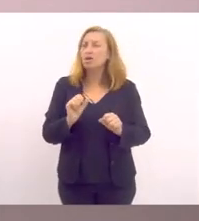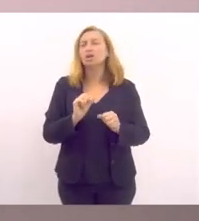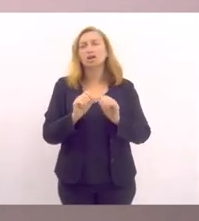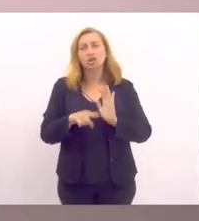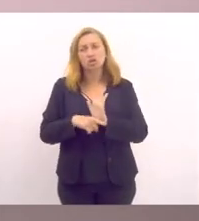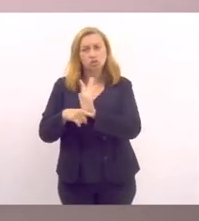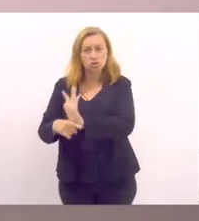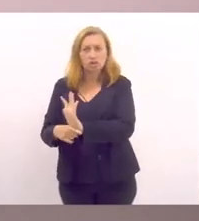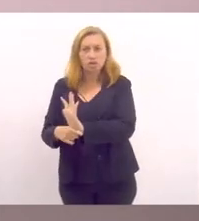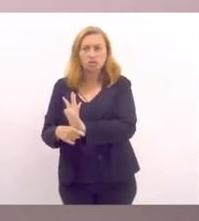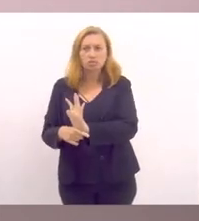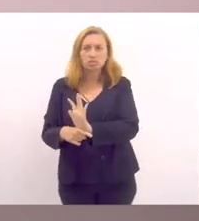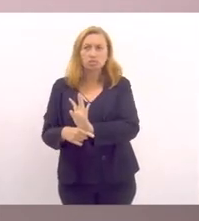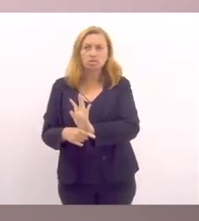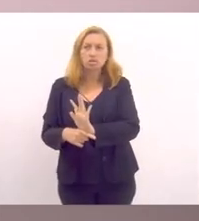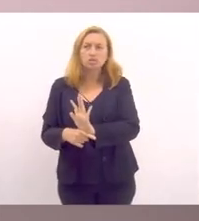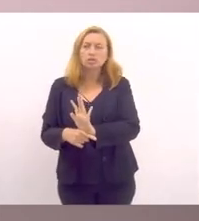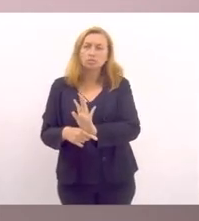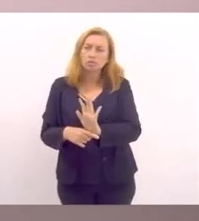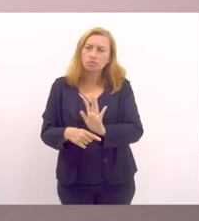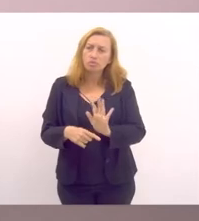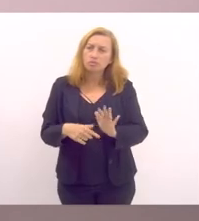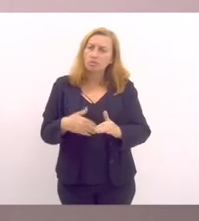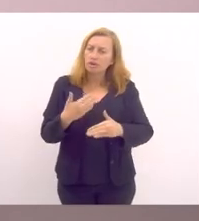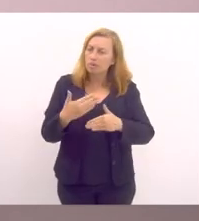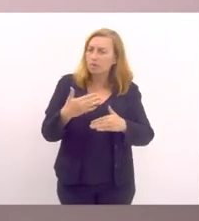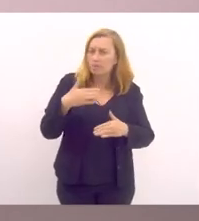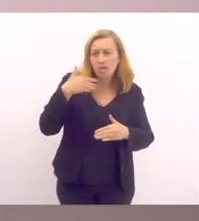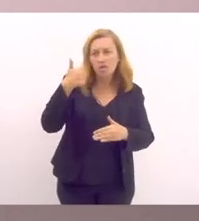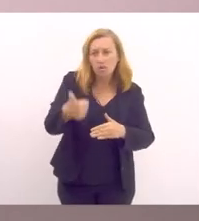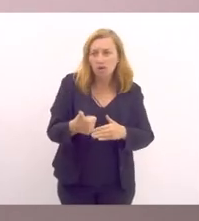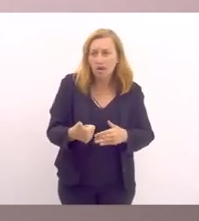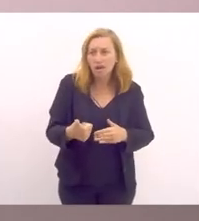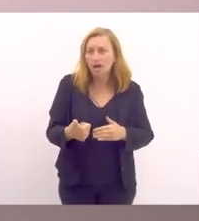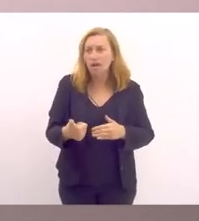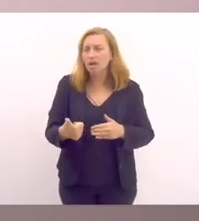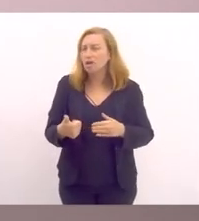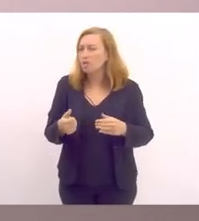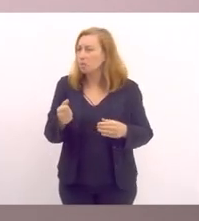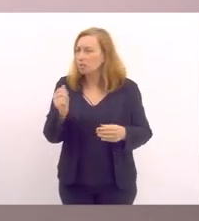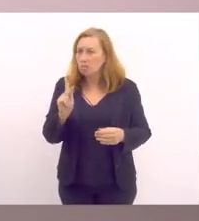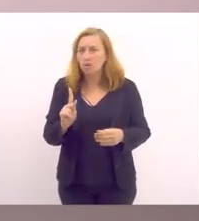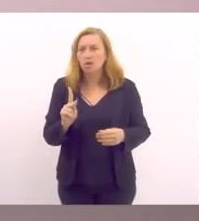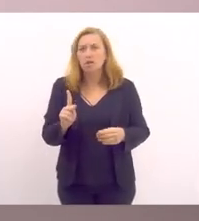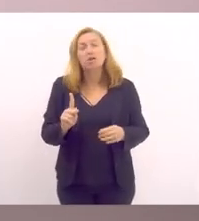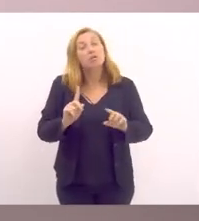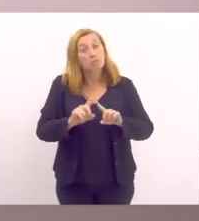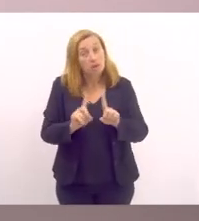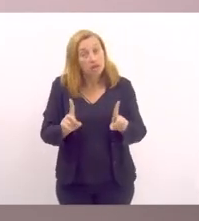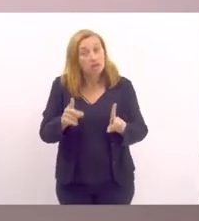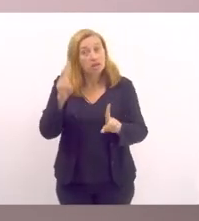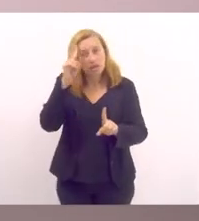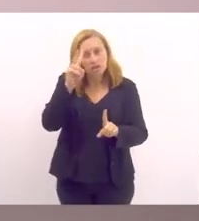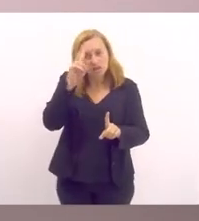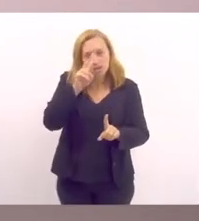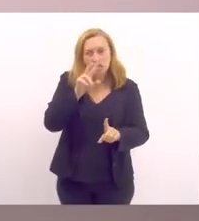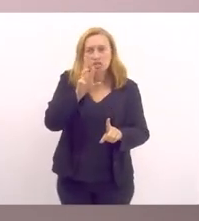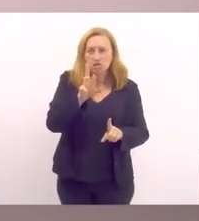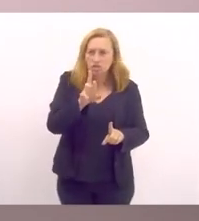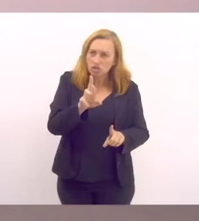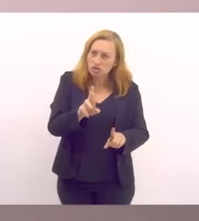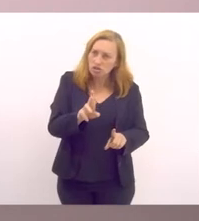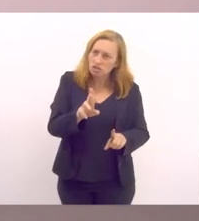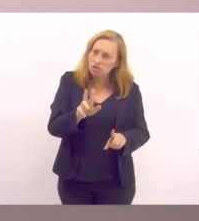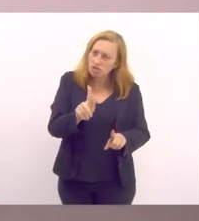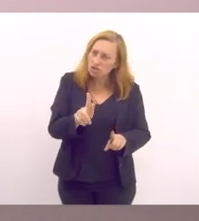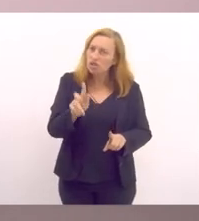ajudar... para contribuir de como é que a gente pode ter uma postura como um opinamento. Agora, lembrando que as GRs são